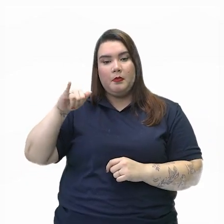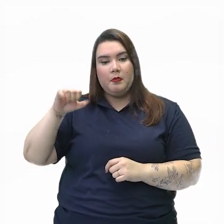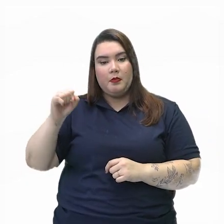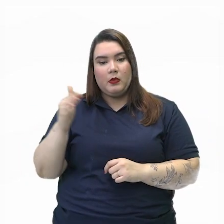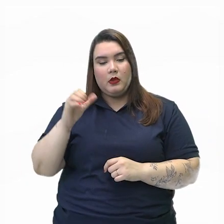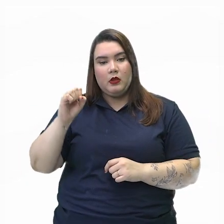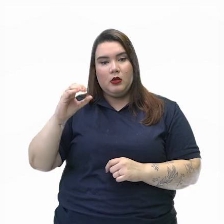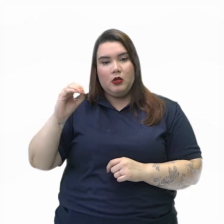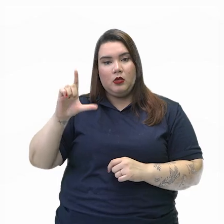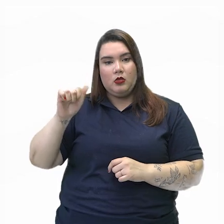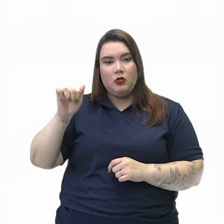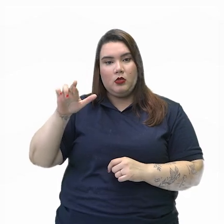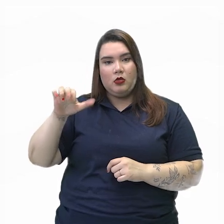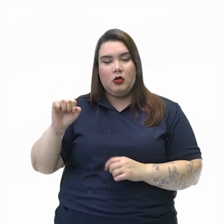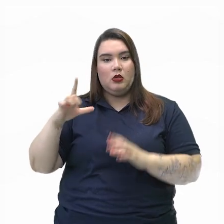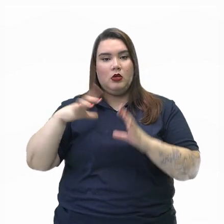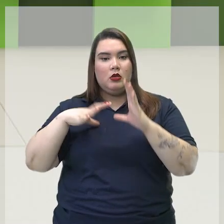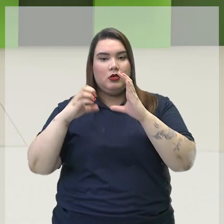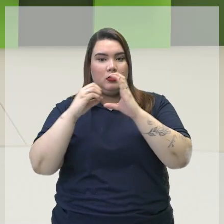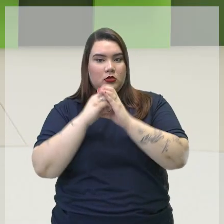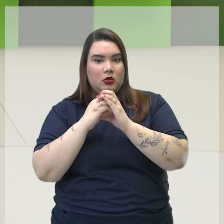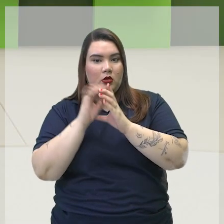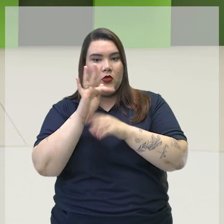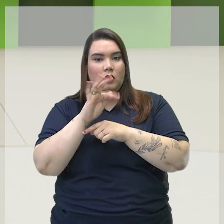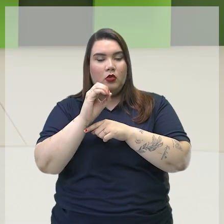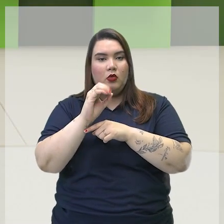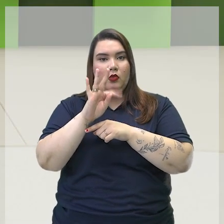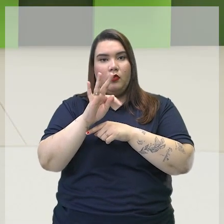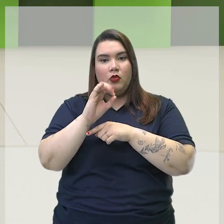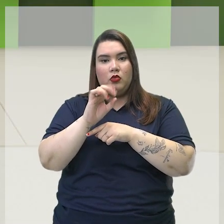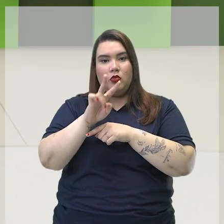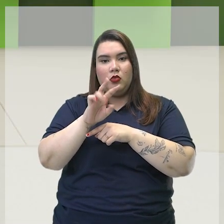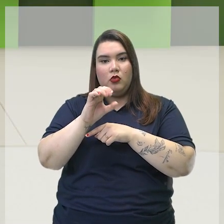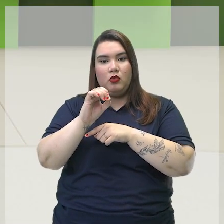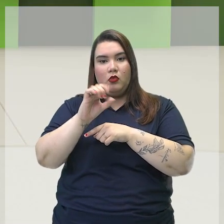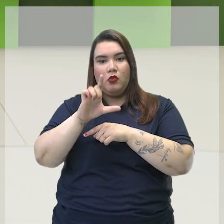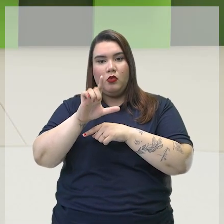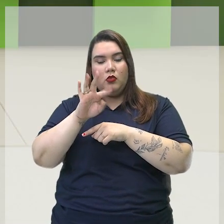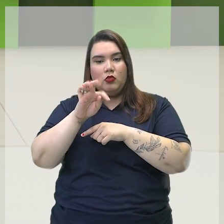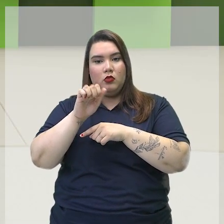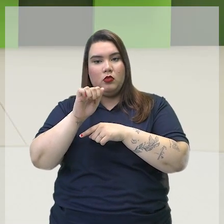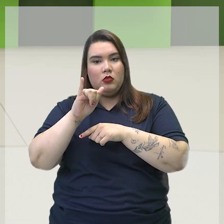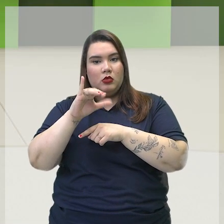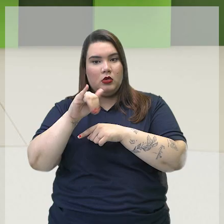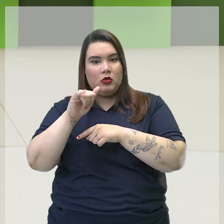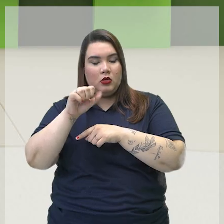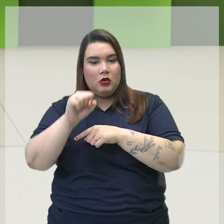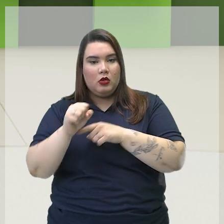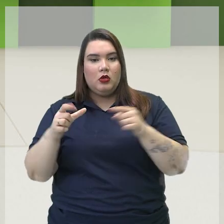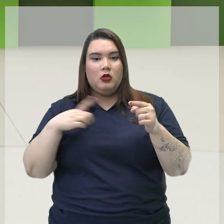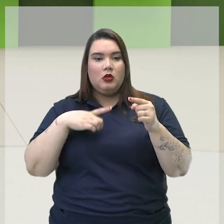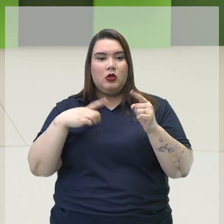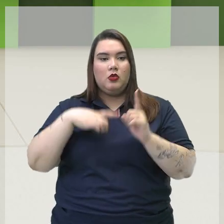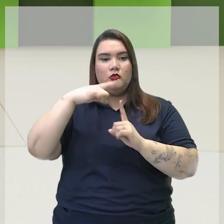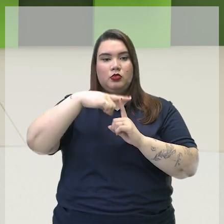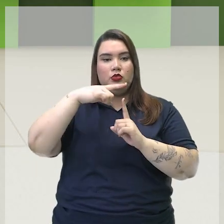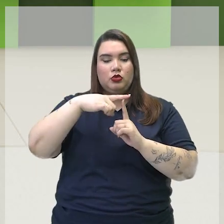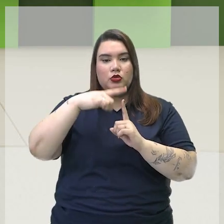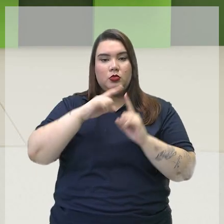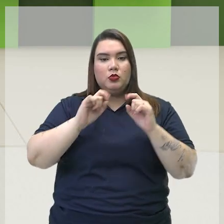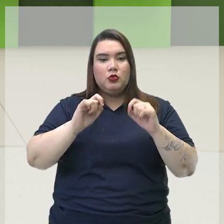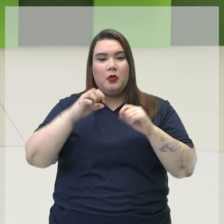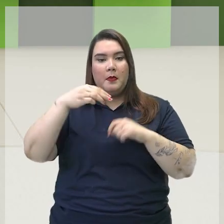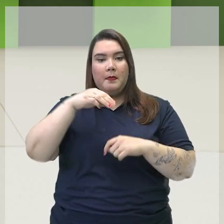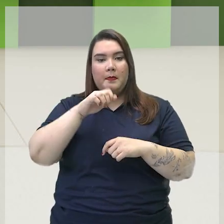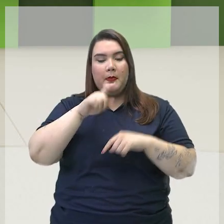são compostos por células fotovoltaicas feitas de materiais semicondutores, como